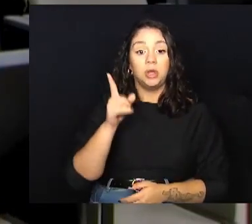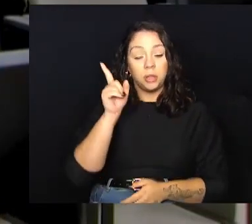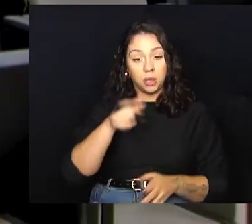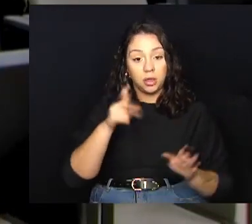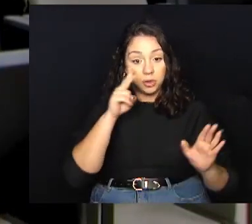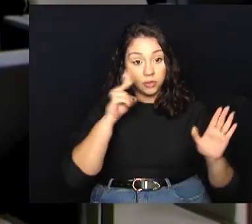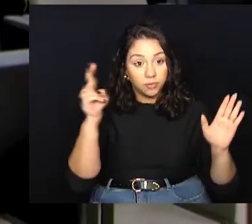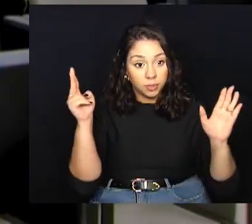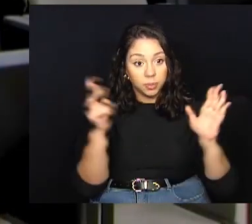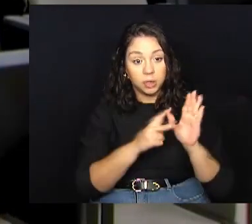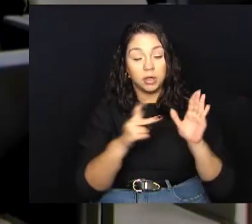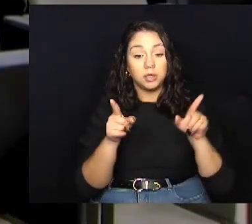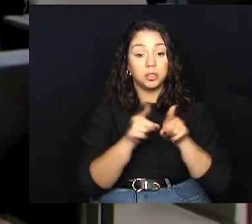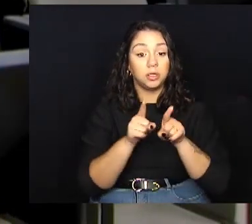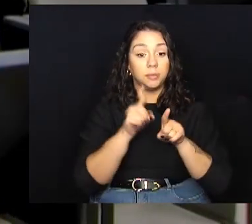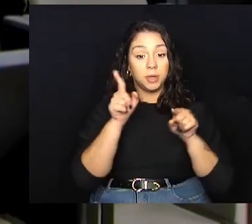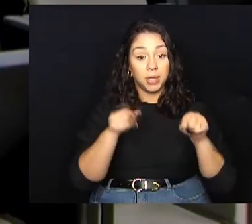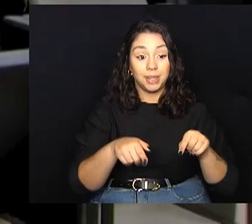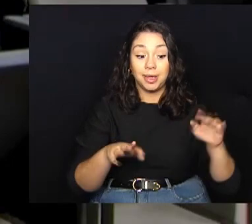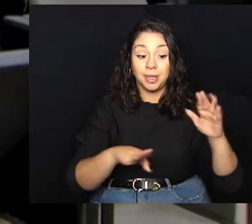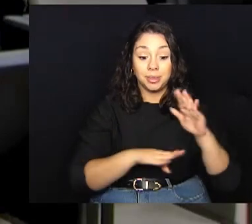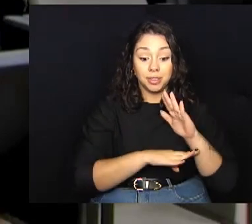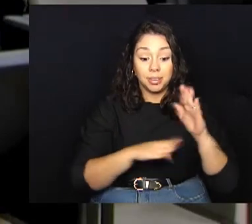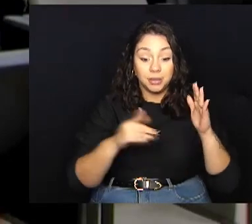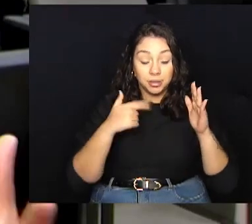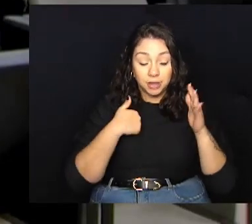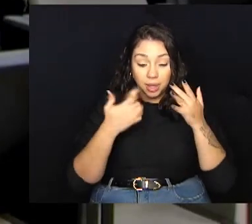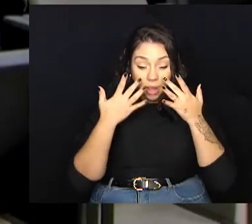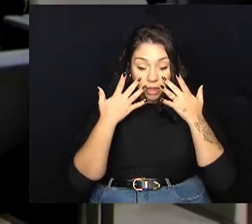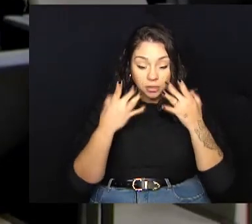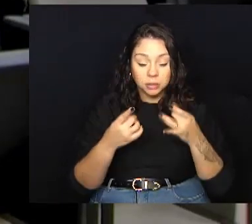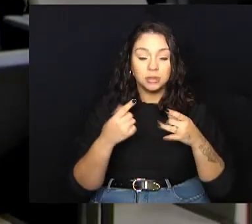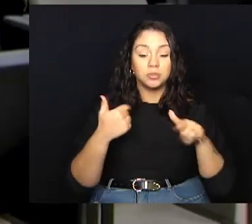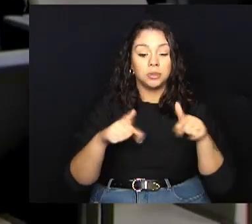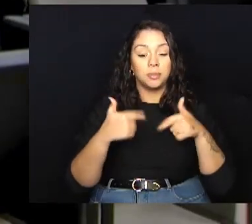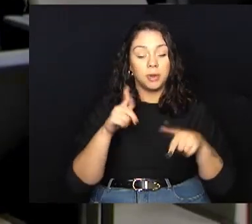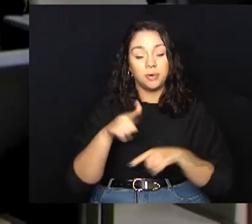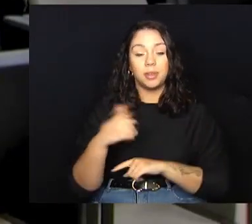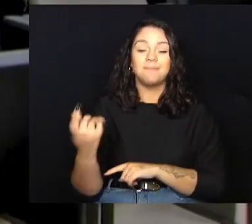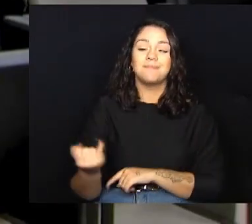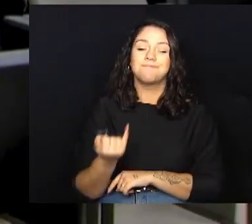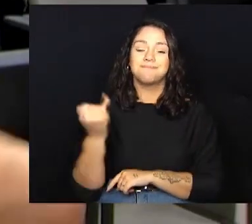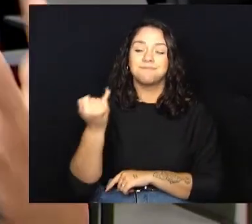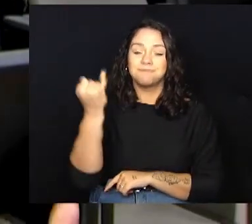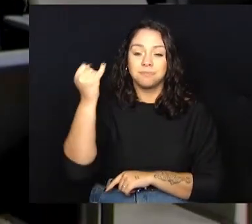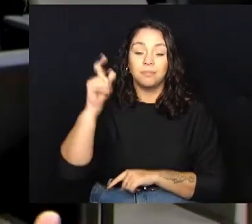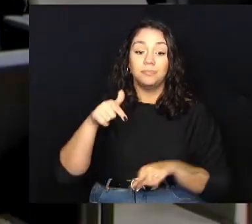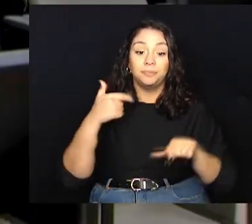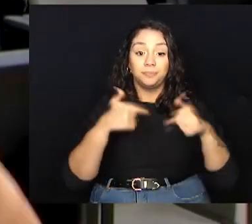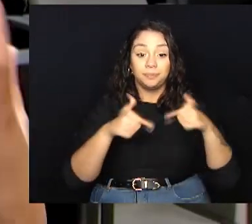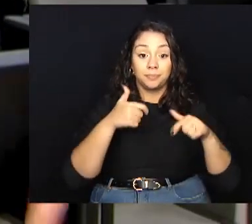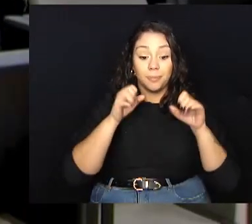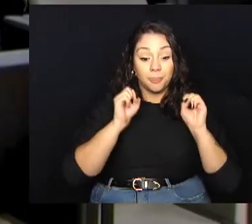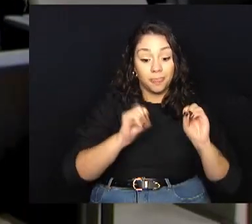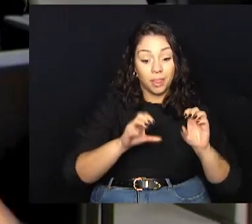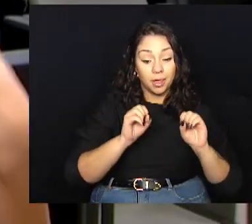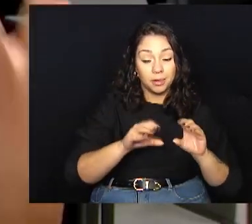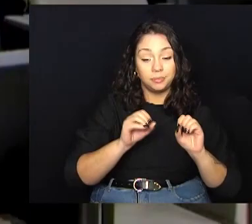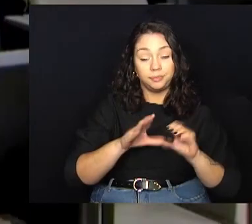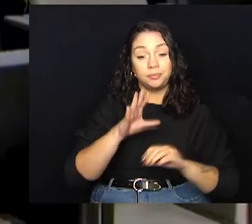e também dessa casa olhar para esse esse trabalho tão fundamental que é o trabalho de Educar